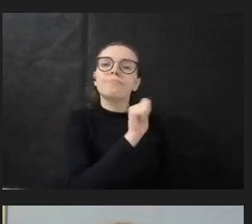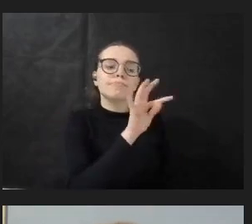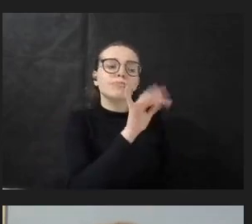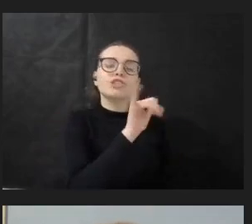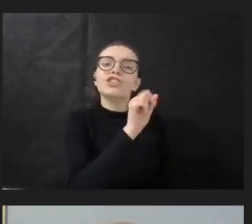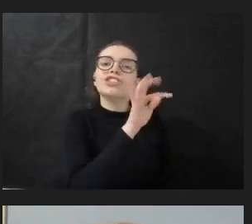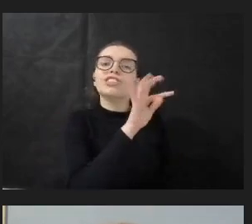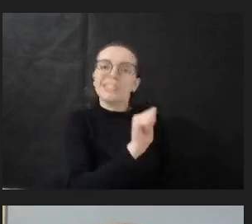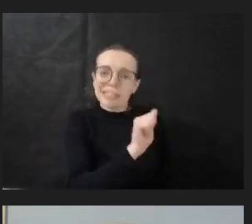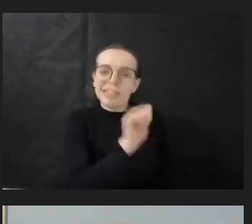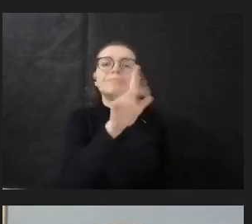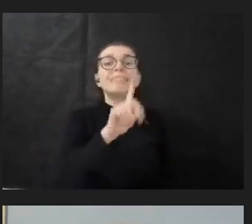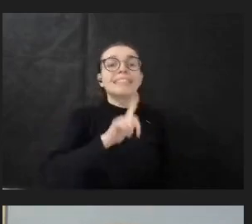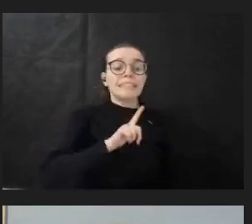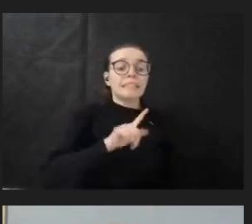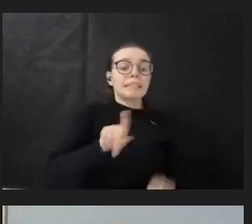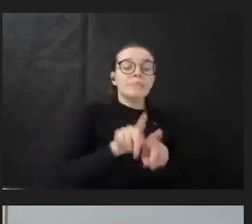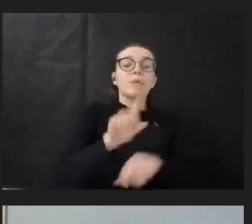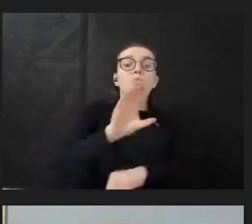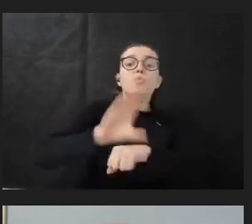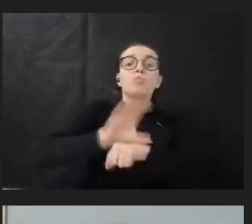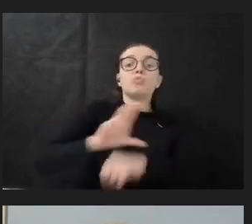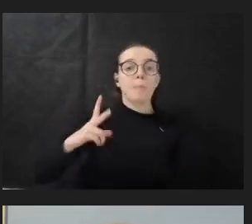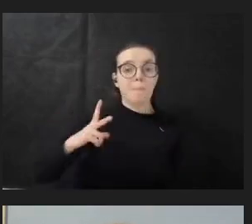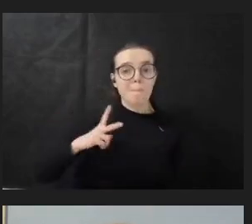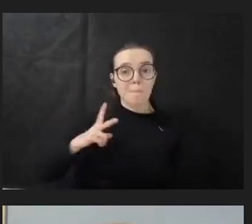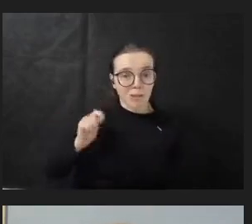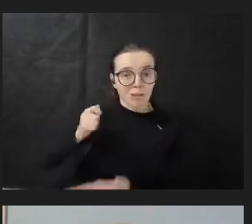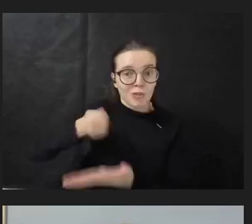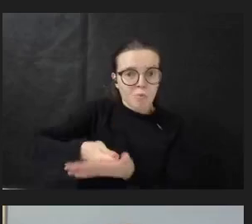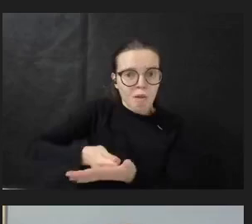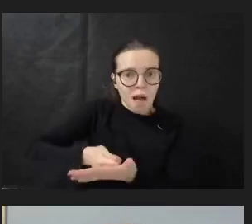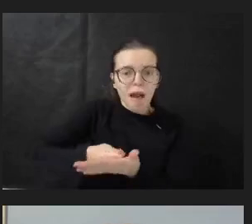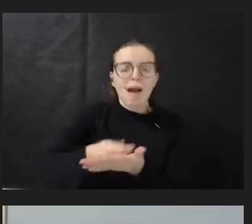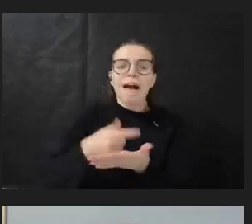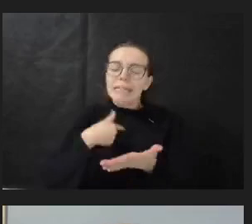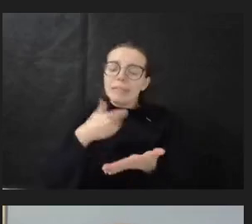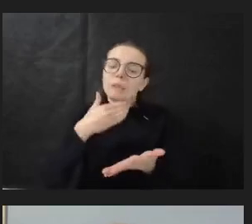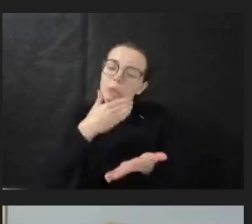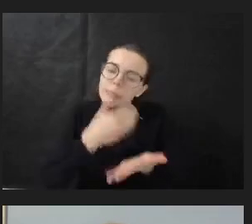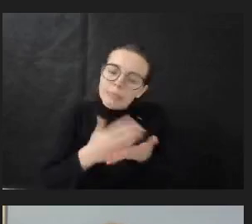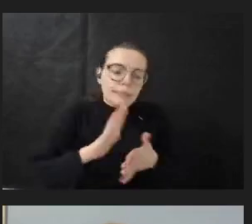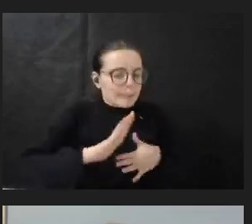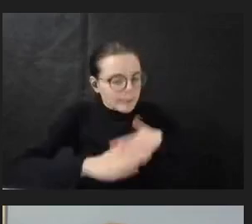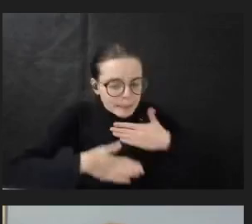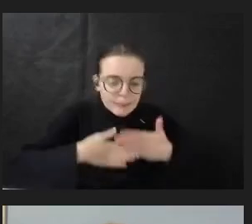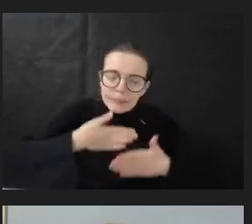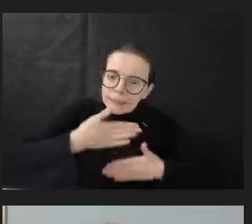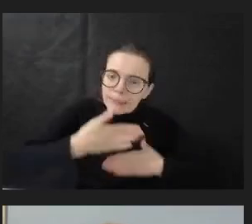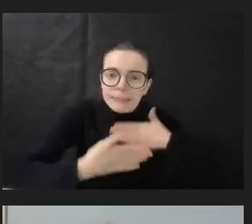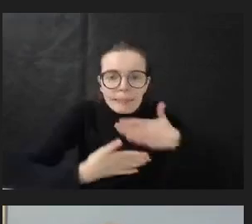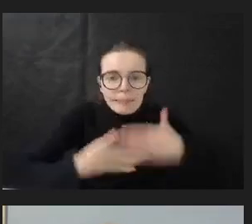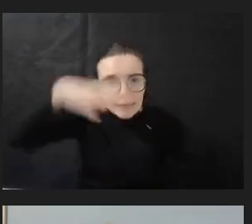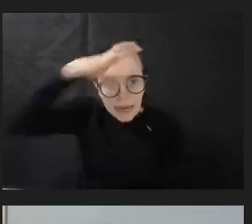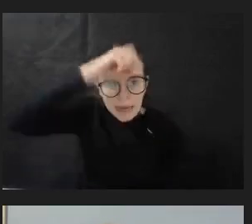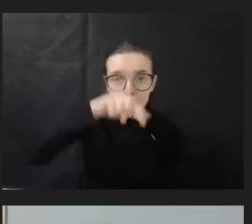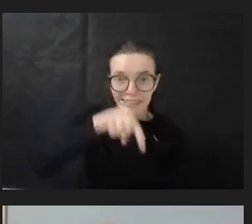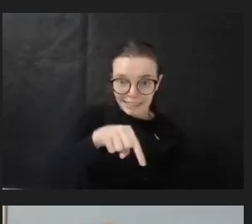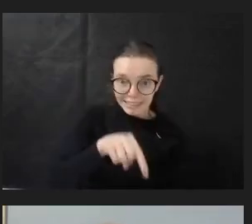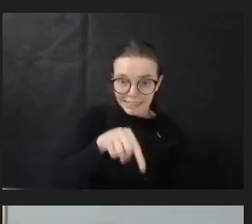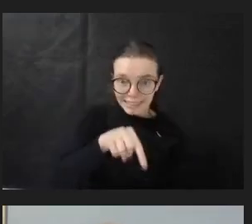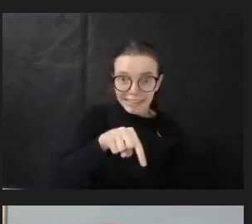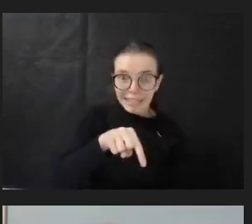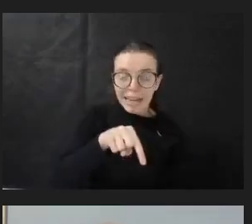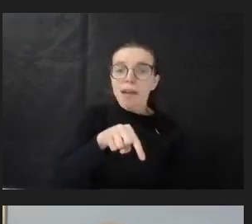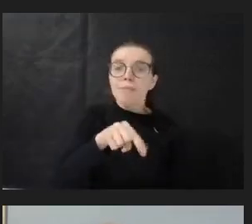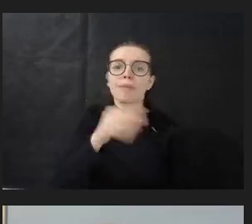desenvolver alguma coisa. E minimamente aprendi alguma coisa ali para conseguir desenvolver o meu trabalho como estudante